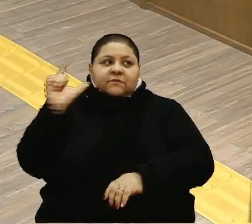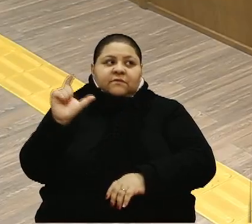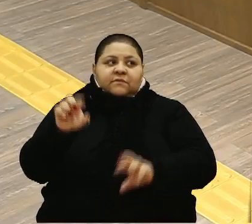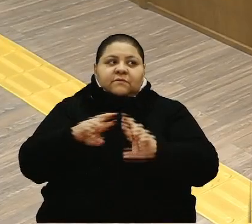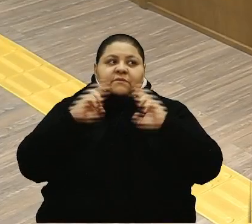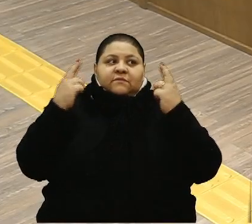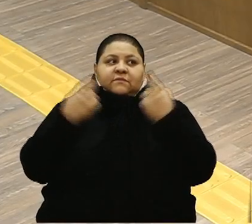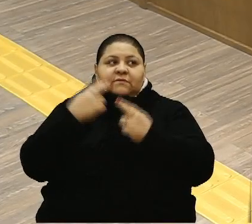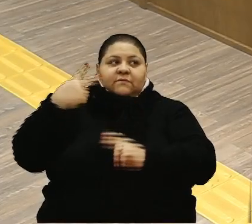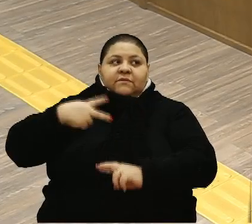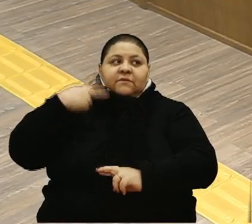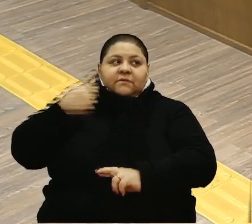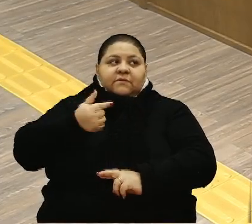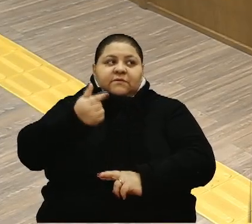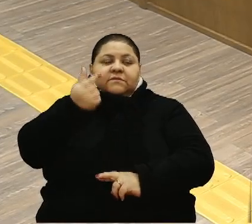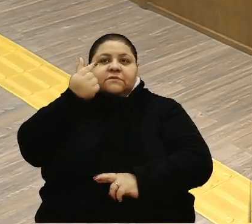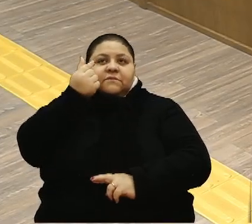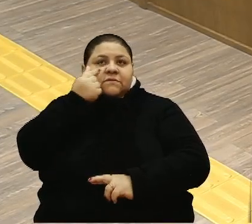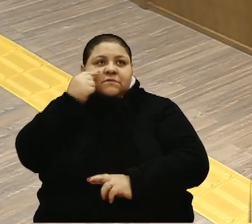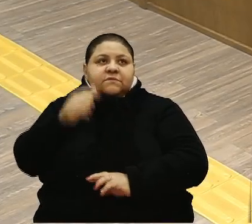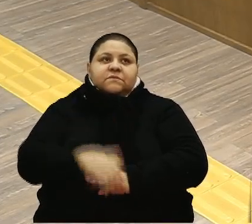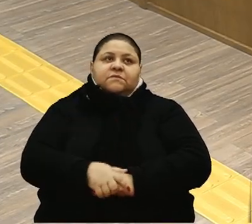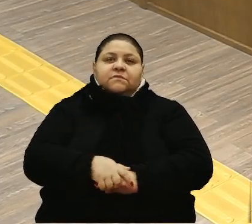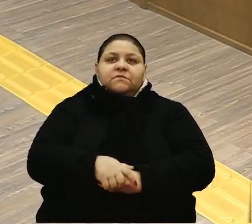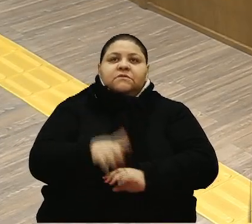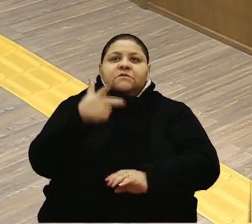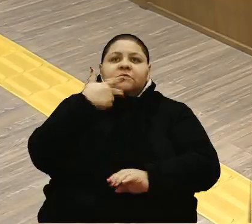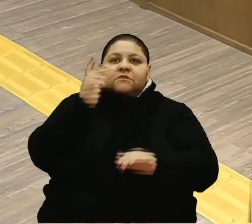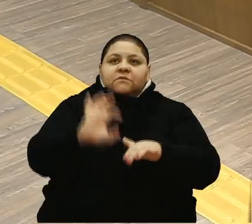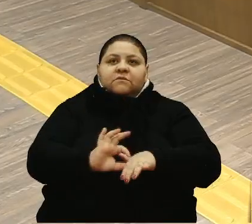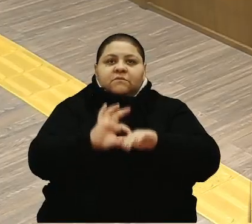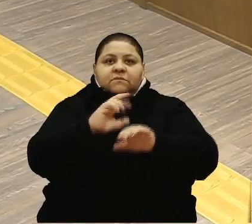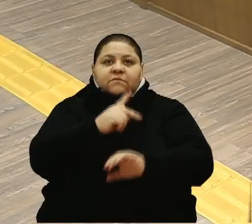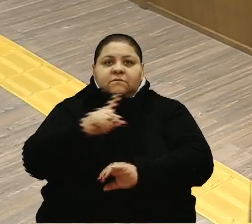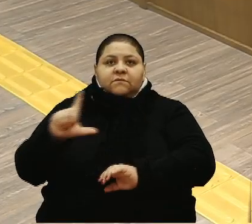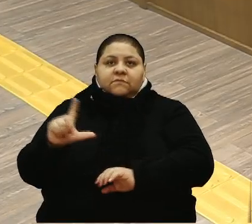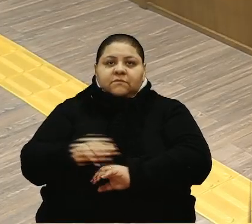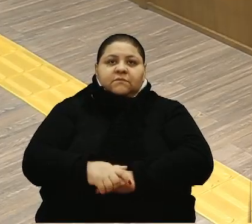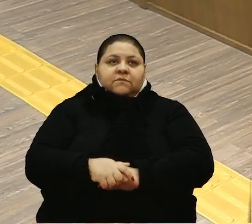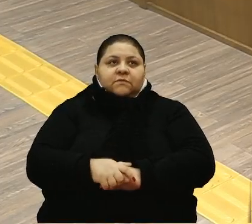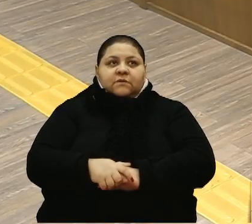Expediente, vereador Eloy Frisso. Declaração de líder do PL.